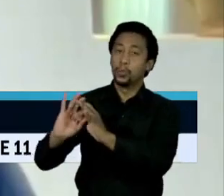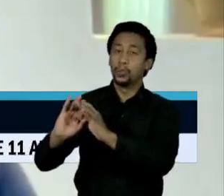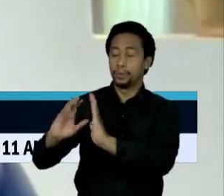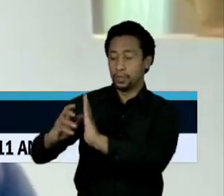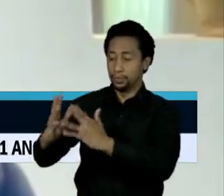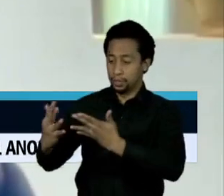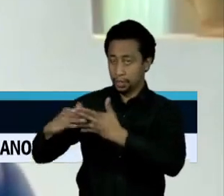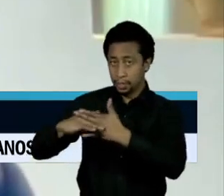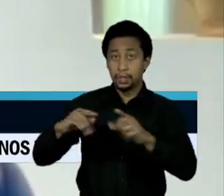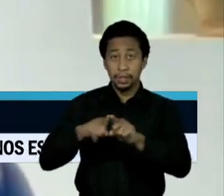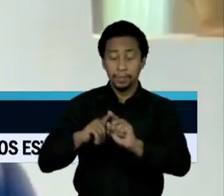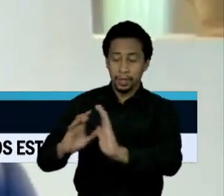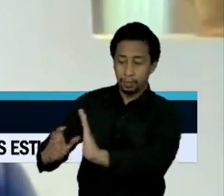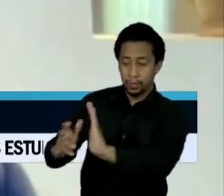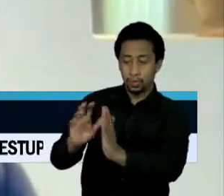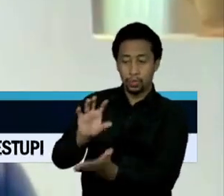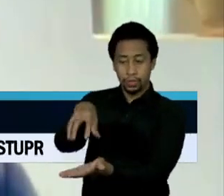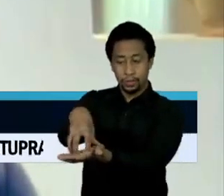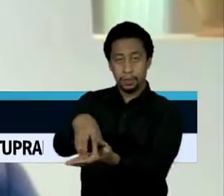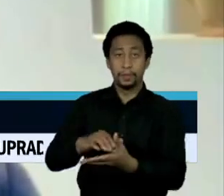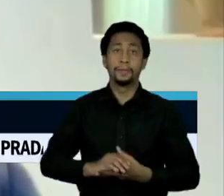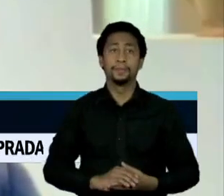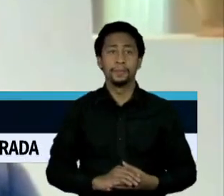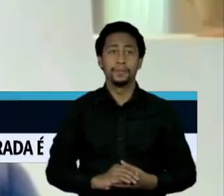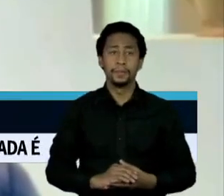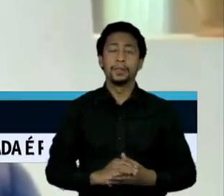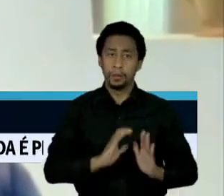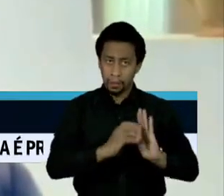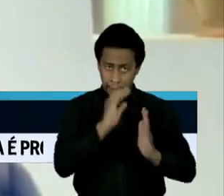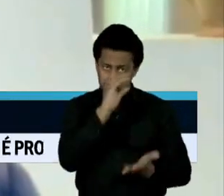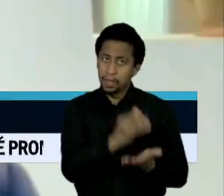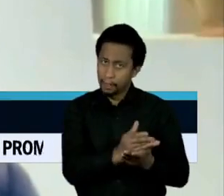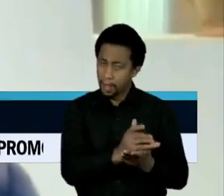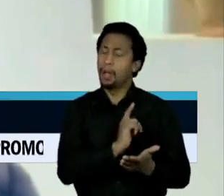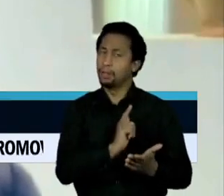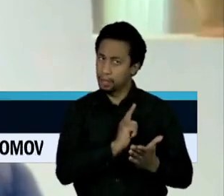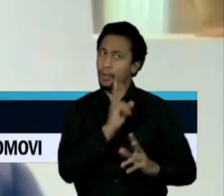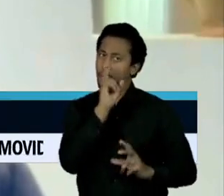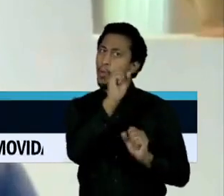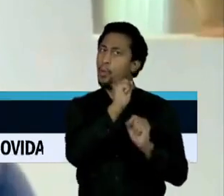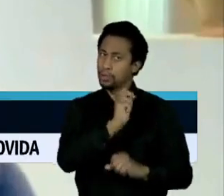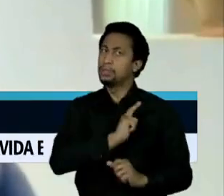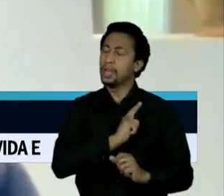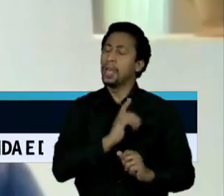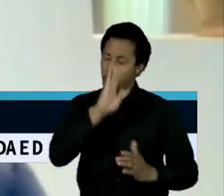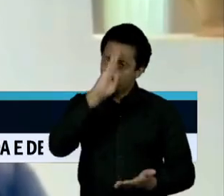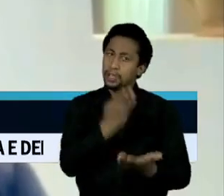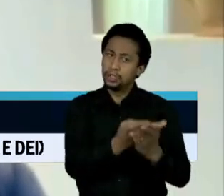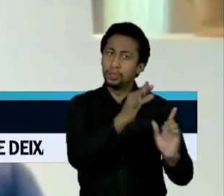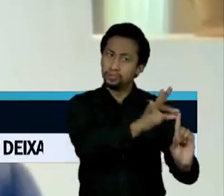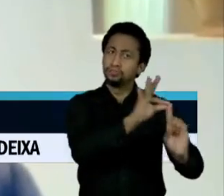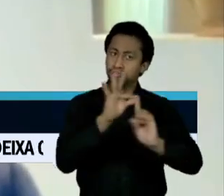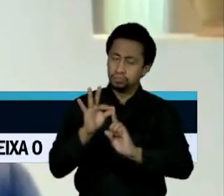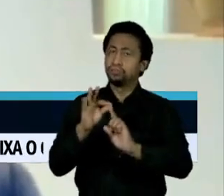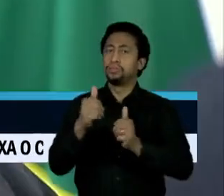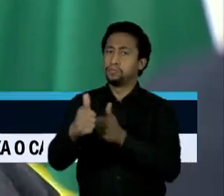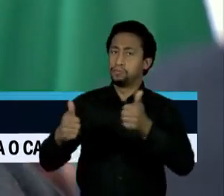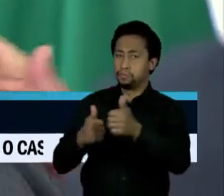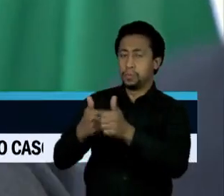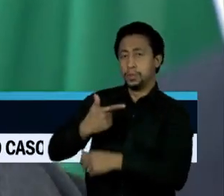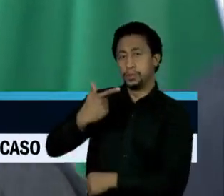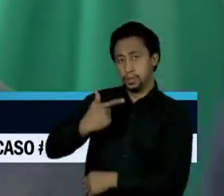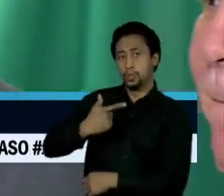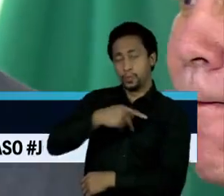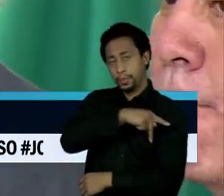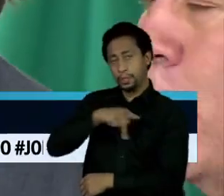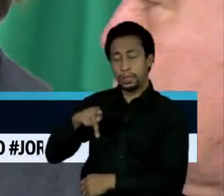PSDB tem excelentes quadros e eu sei que vai trazer um nome que se some à chapa, porque como nós, quer ganhar a eleição. Já